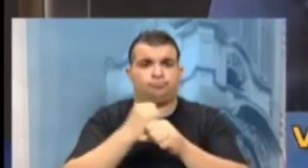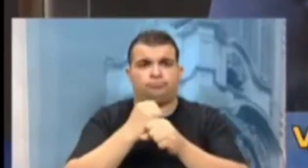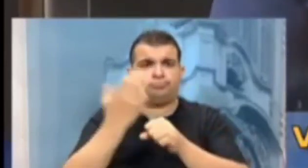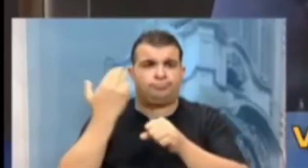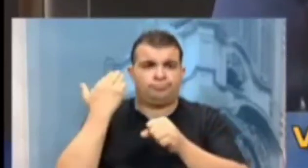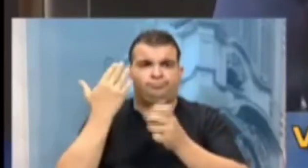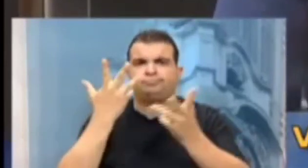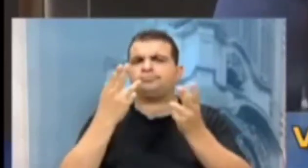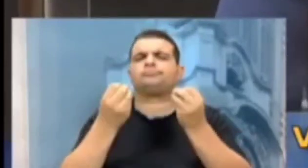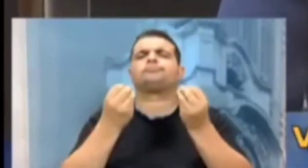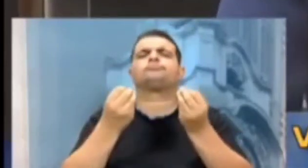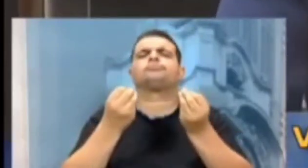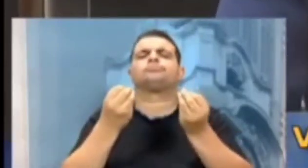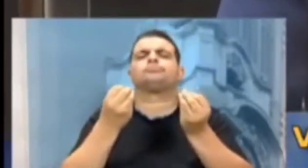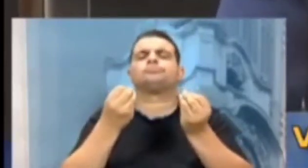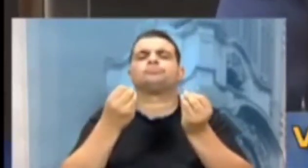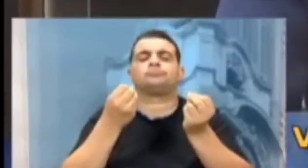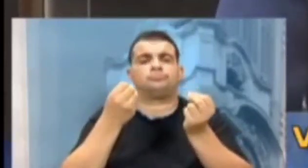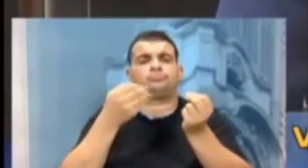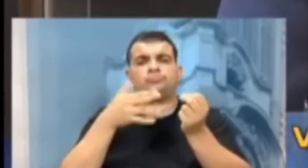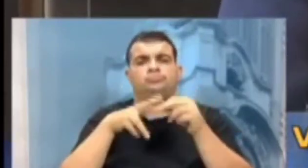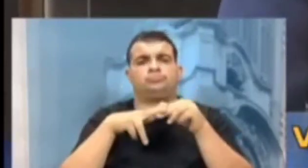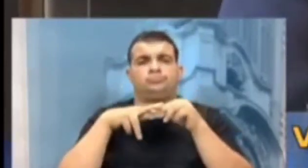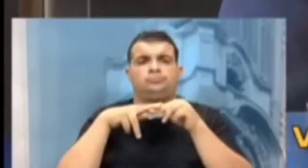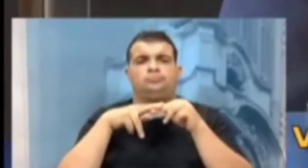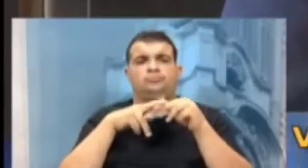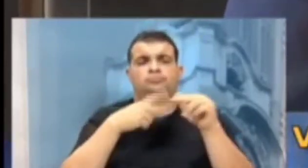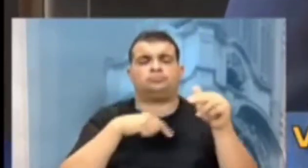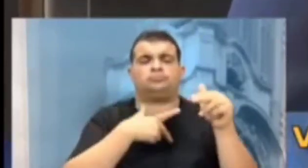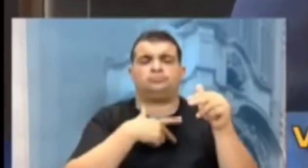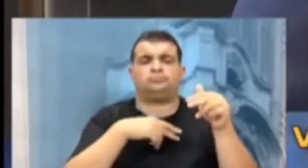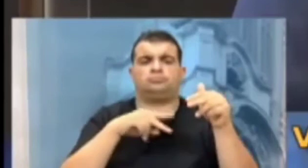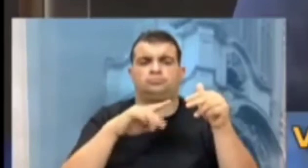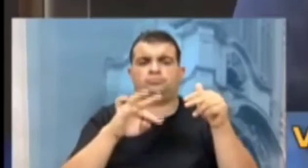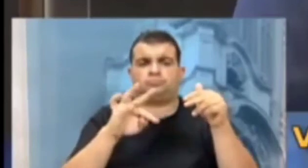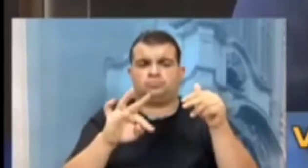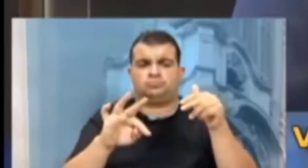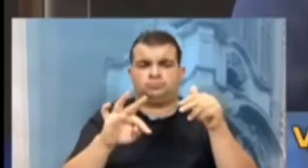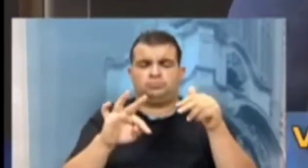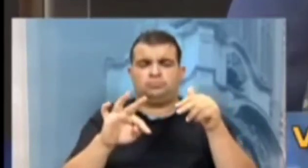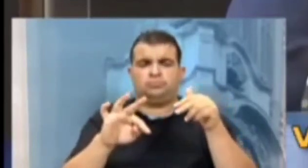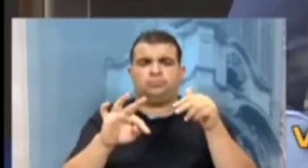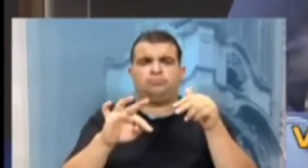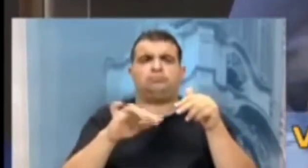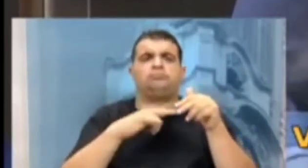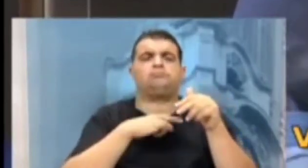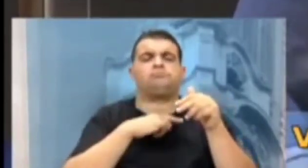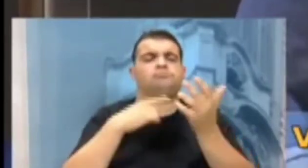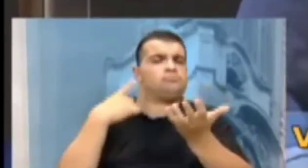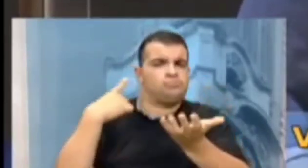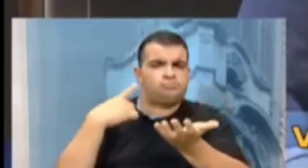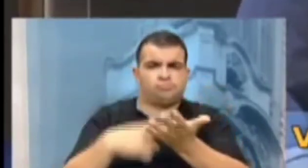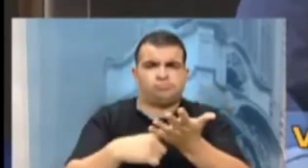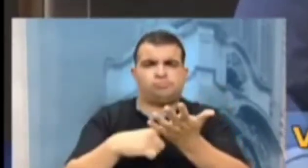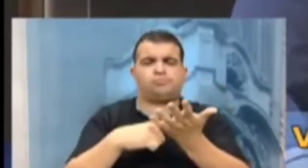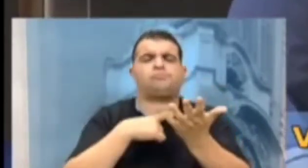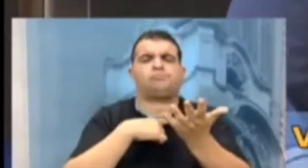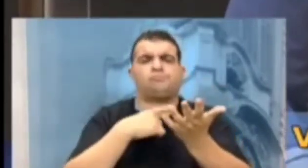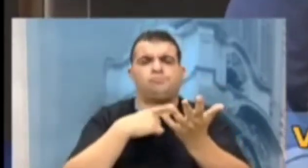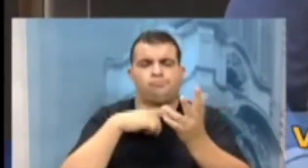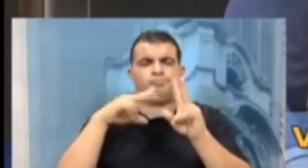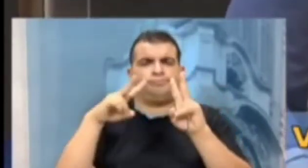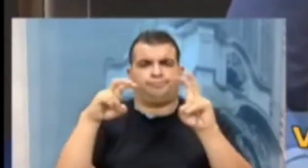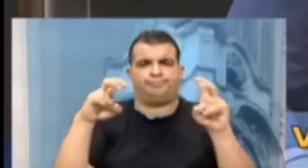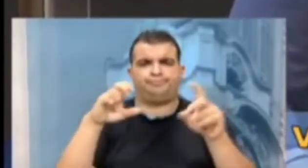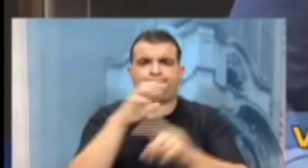está hoje e é por isso que nós do partido dos trabalhadores temos esse compromisso com